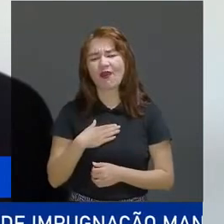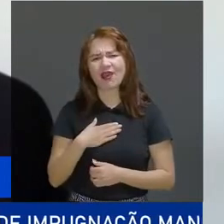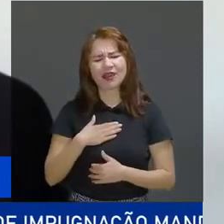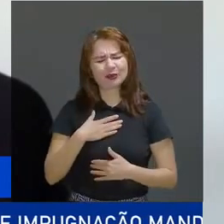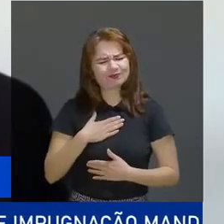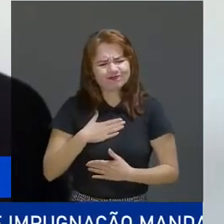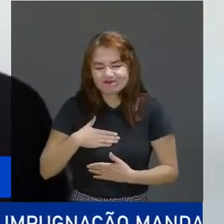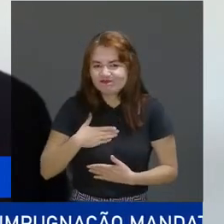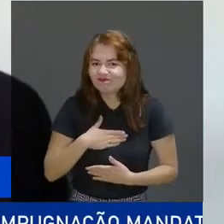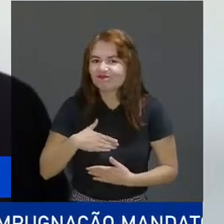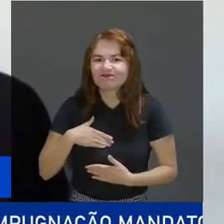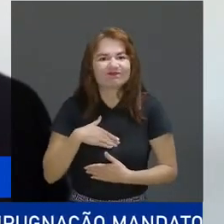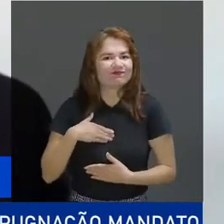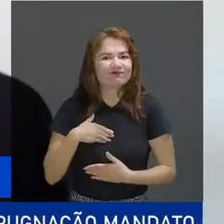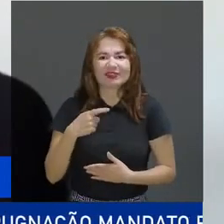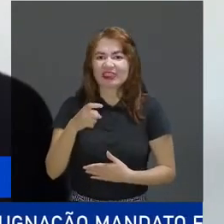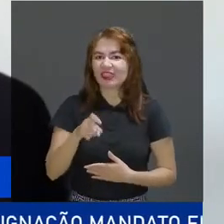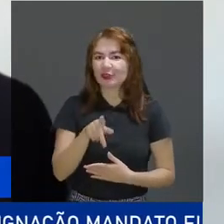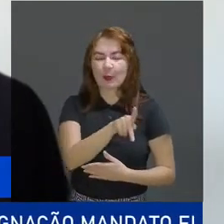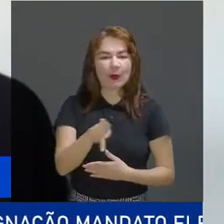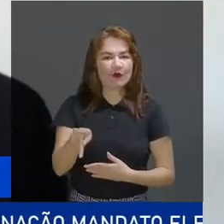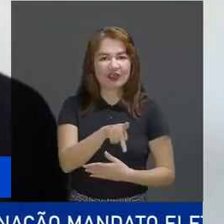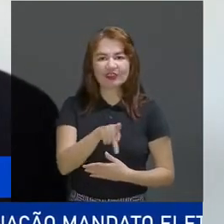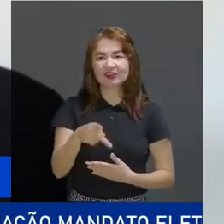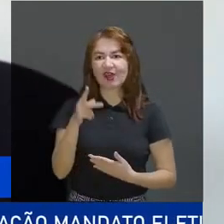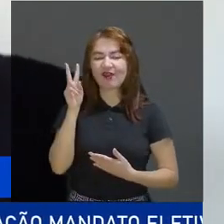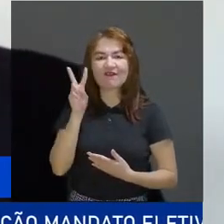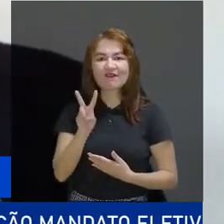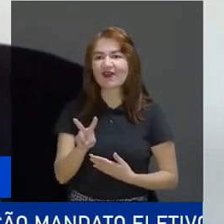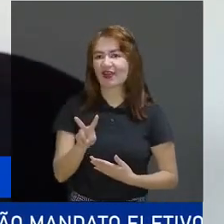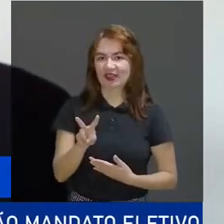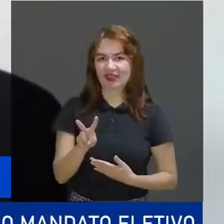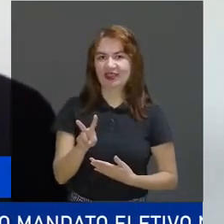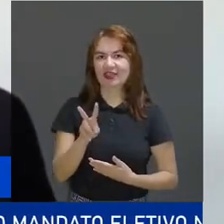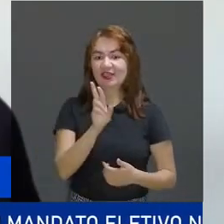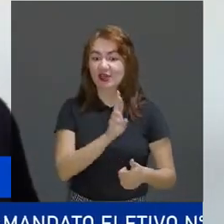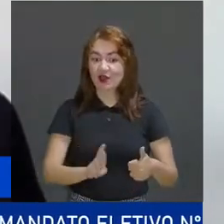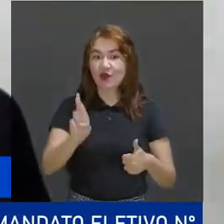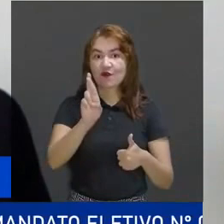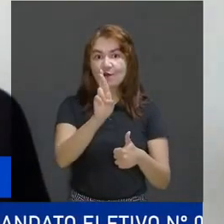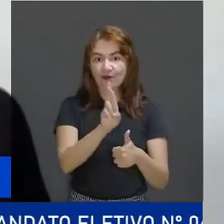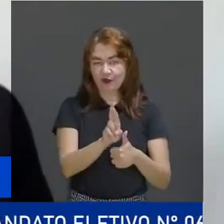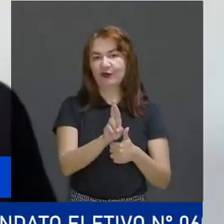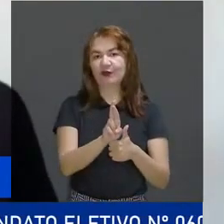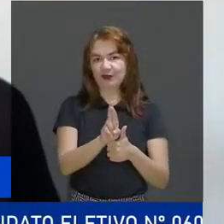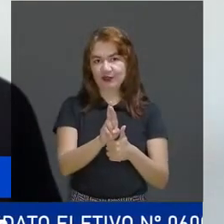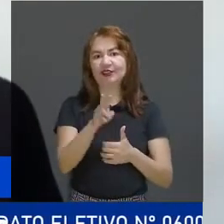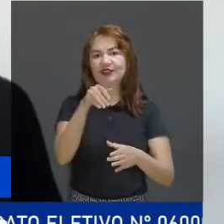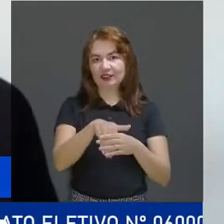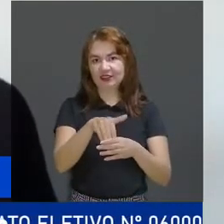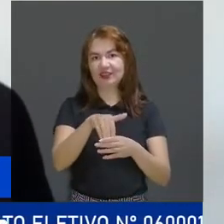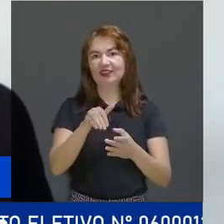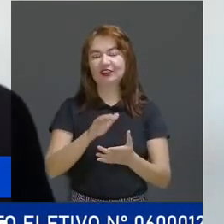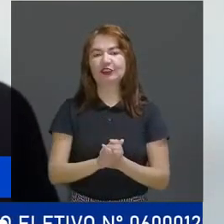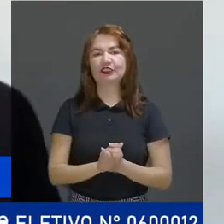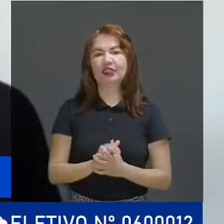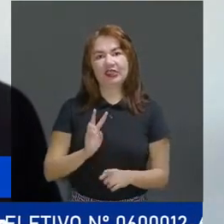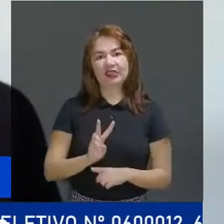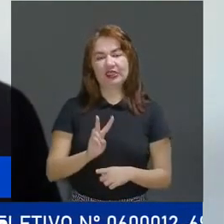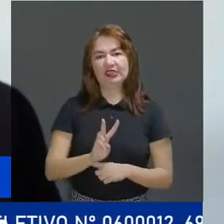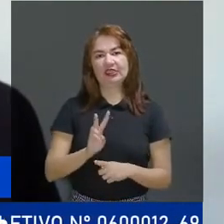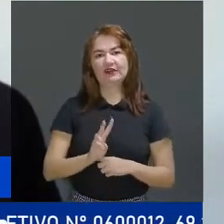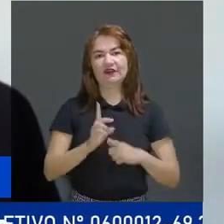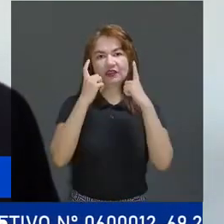nós, ex-professores, vê-lo agora na Procuradoria Regional Eleitoral e na defesa